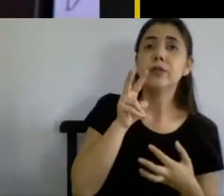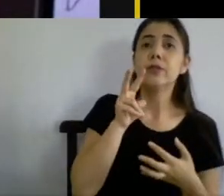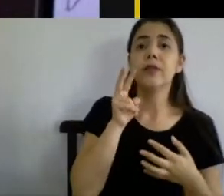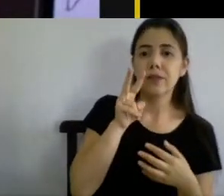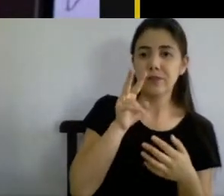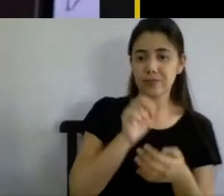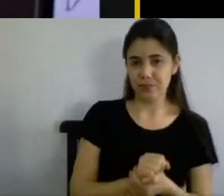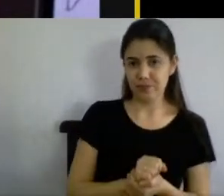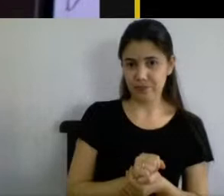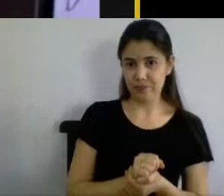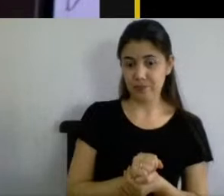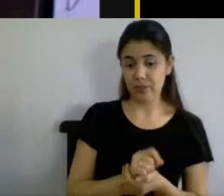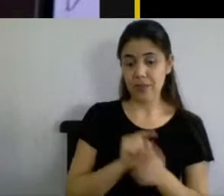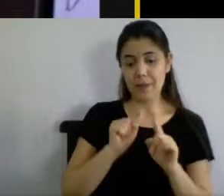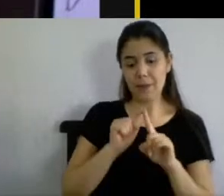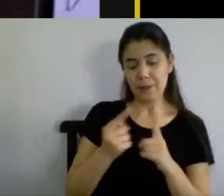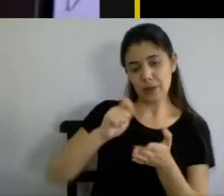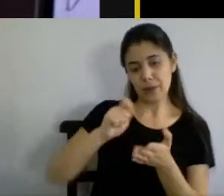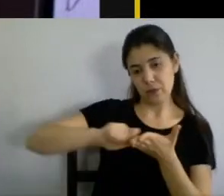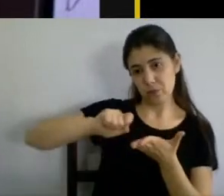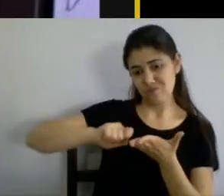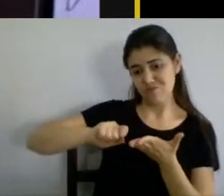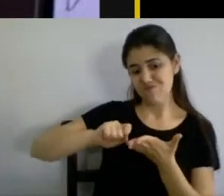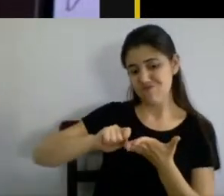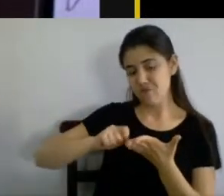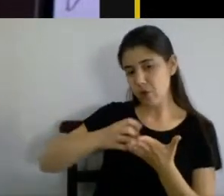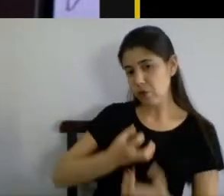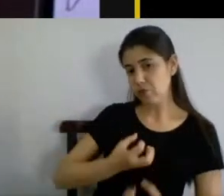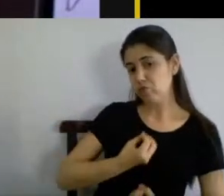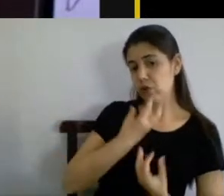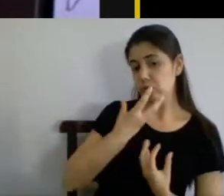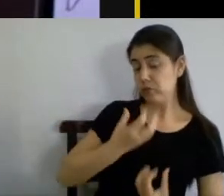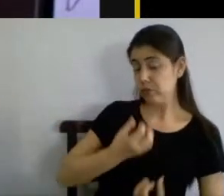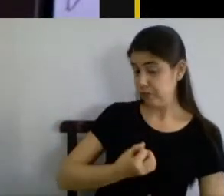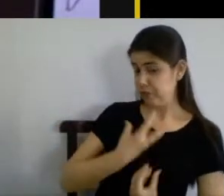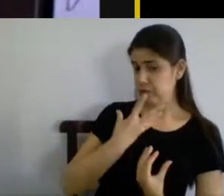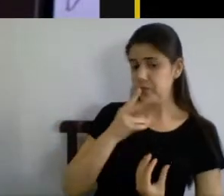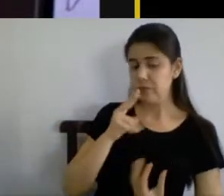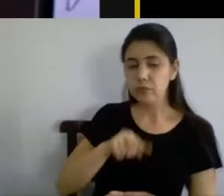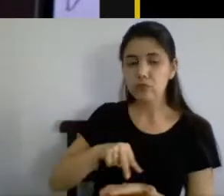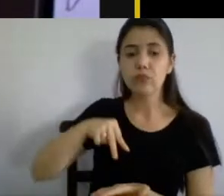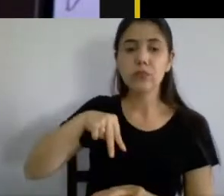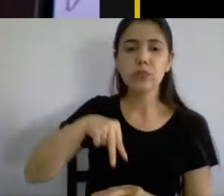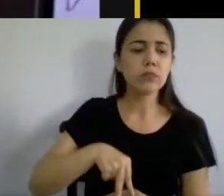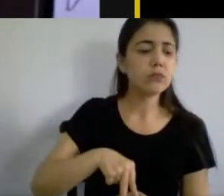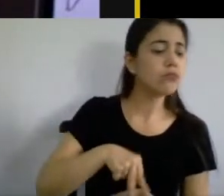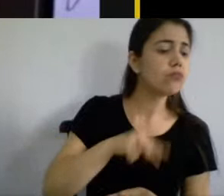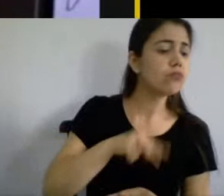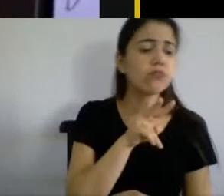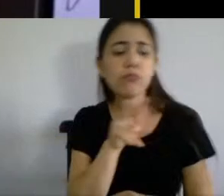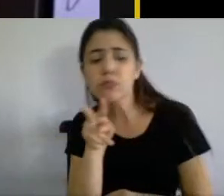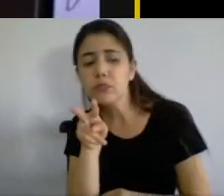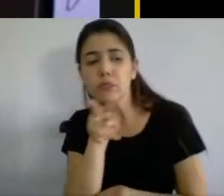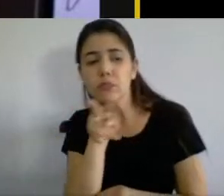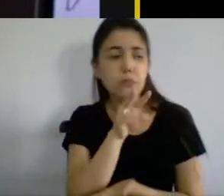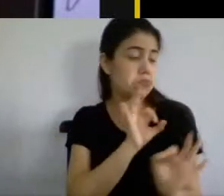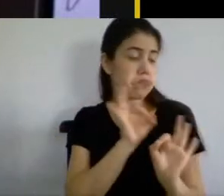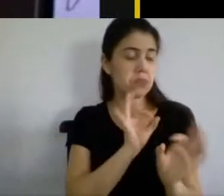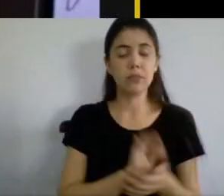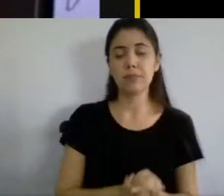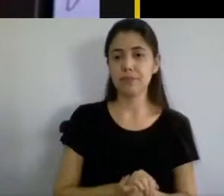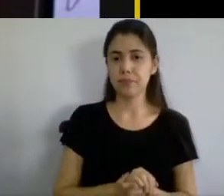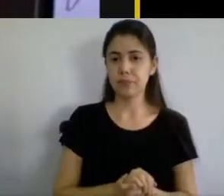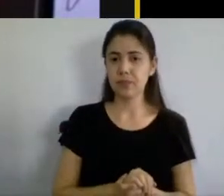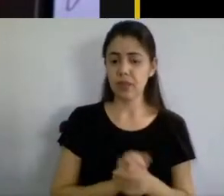e não encontrou ninguém. Mas no mesmo momento, a sala onde Skol passeava